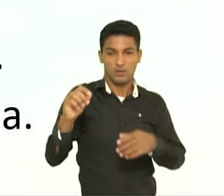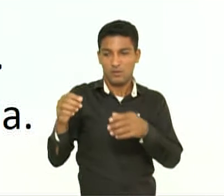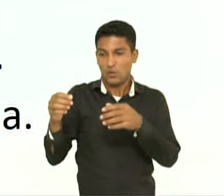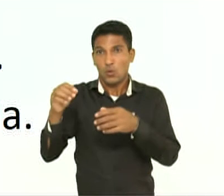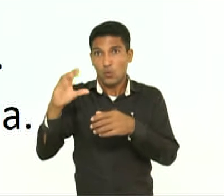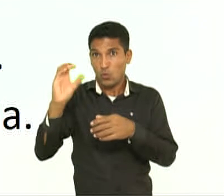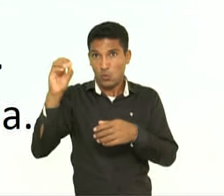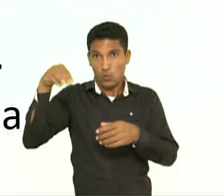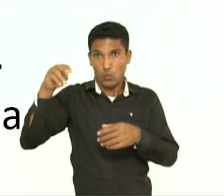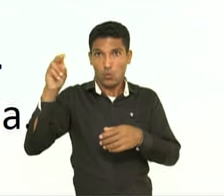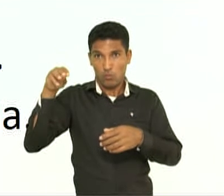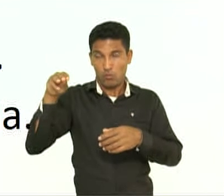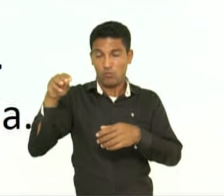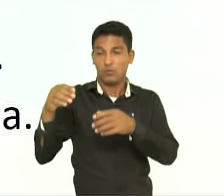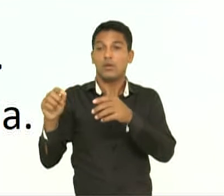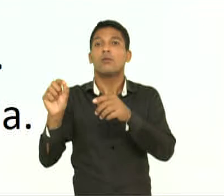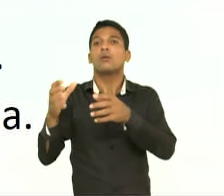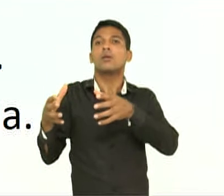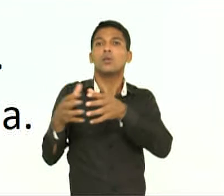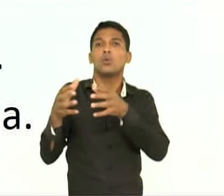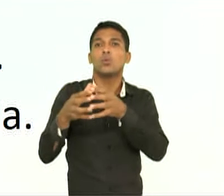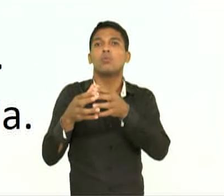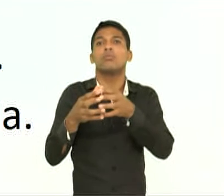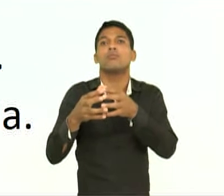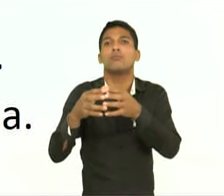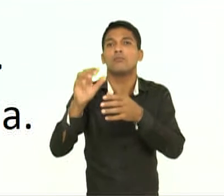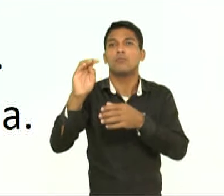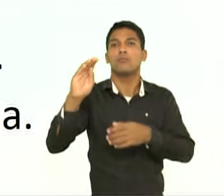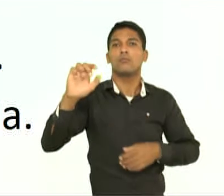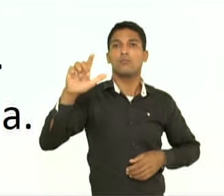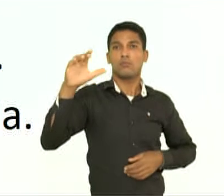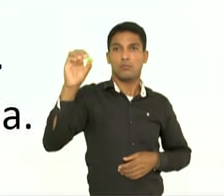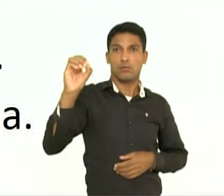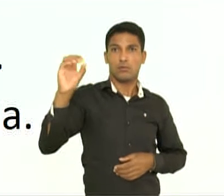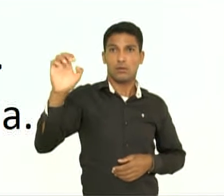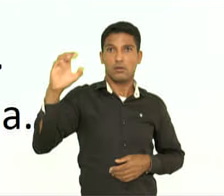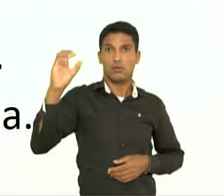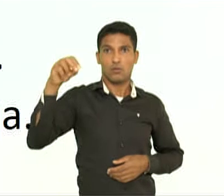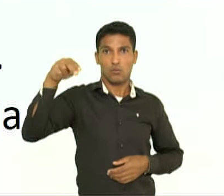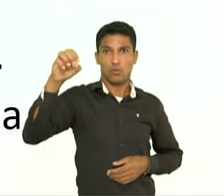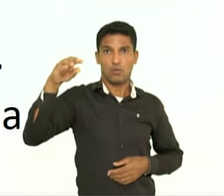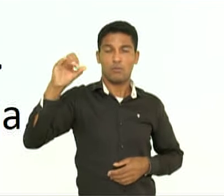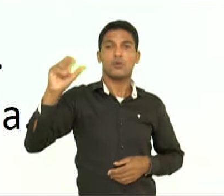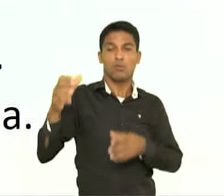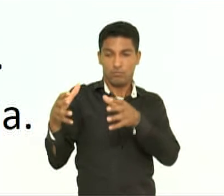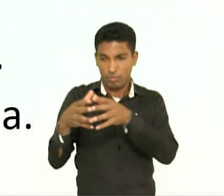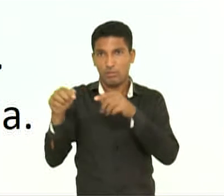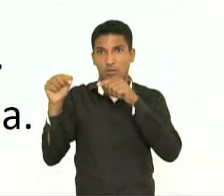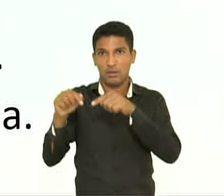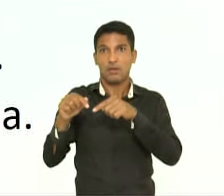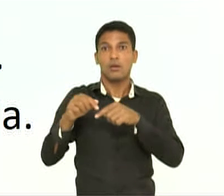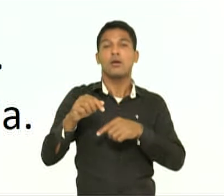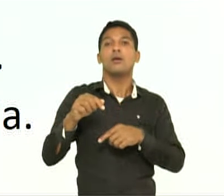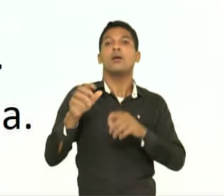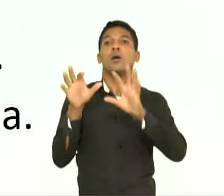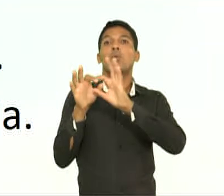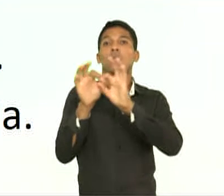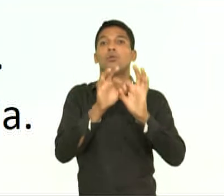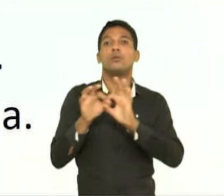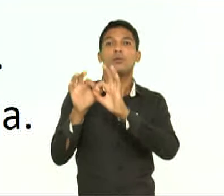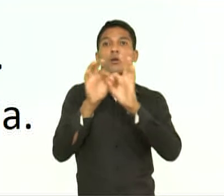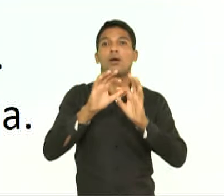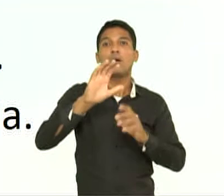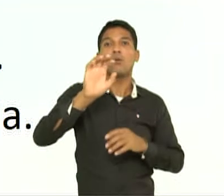econômicos, mas existem vários outros pelo mundo. A gente tem a União Europeia, que surge, a ideia dela surgiu lá em 1957,